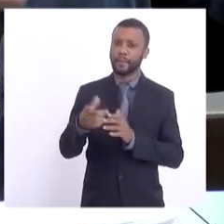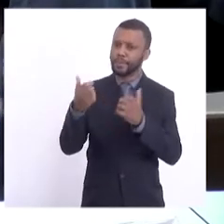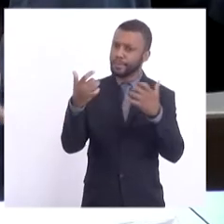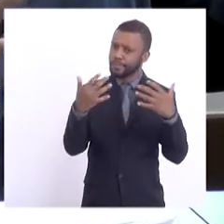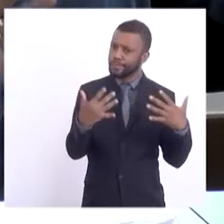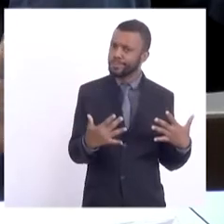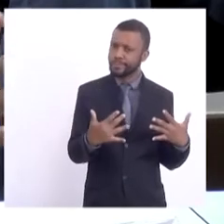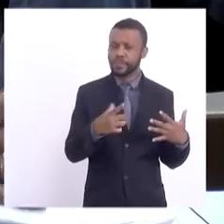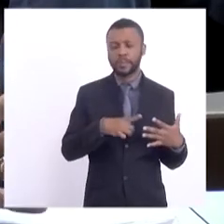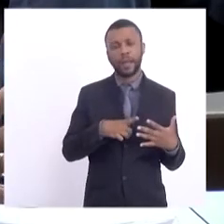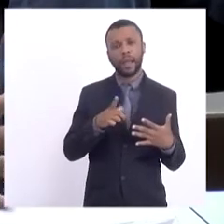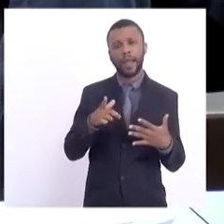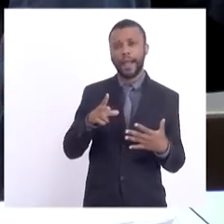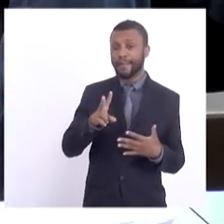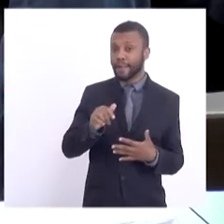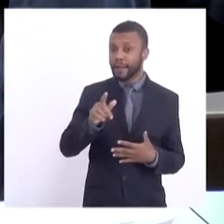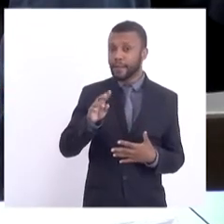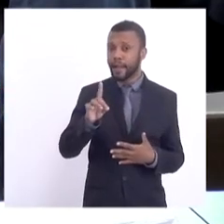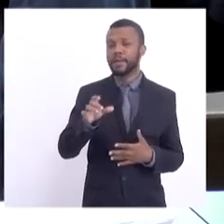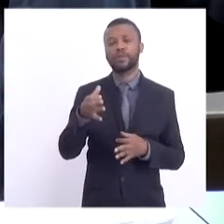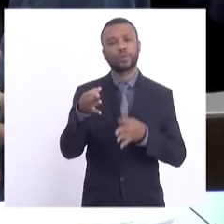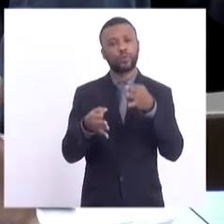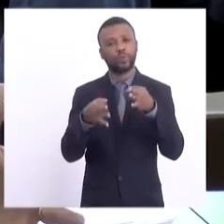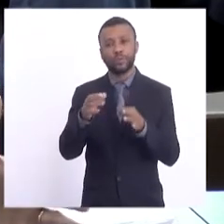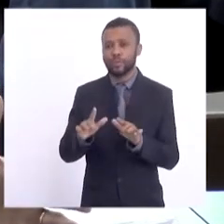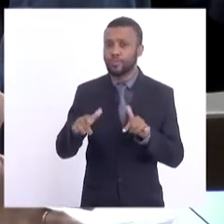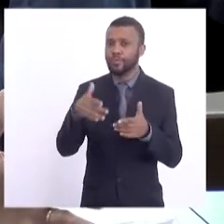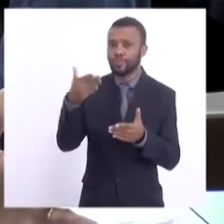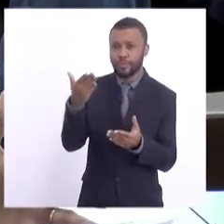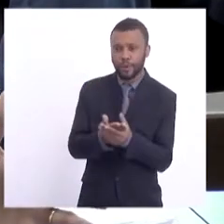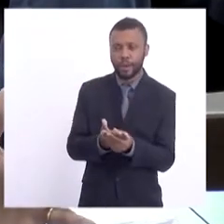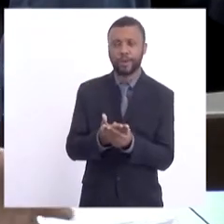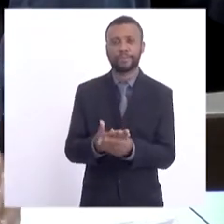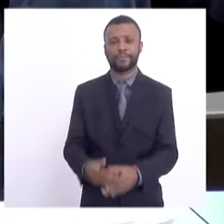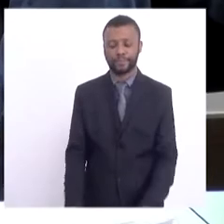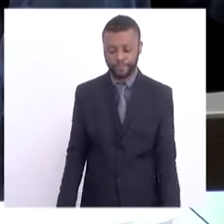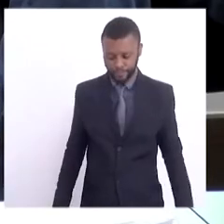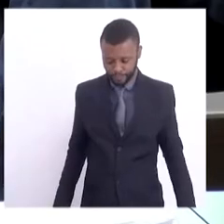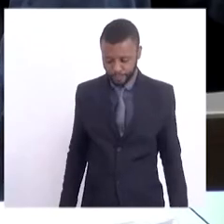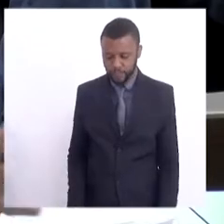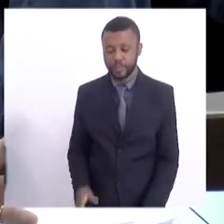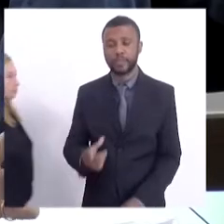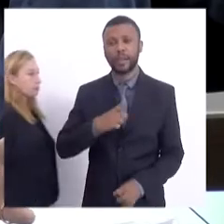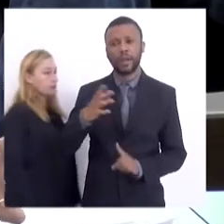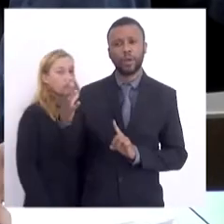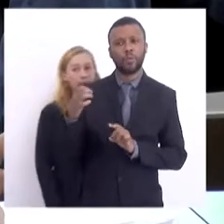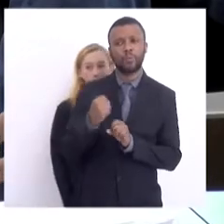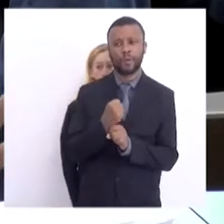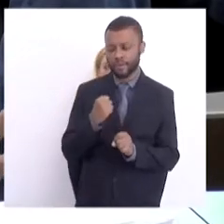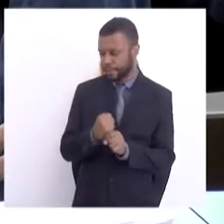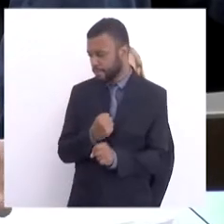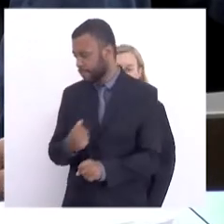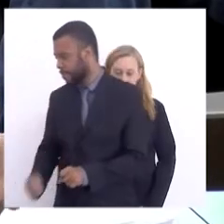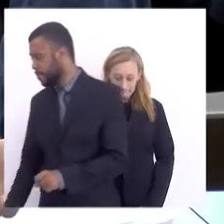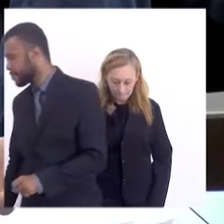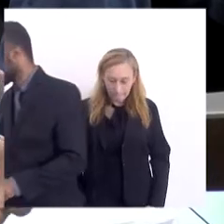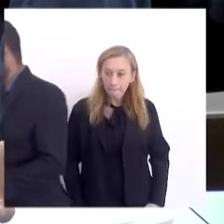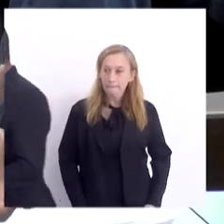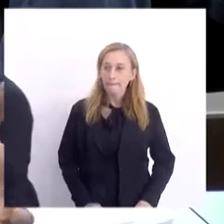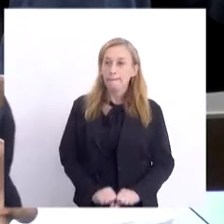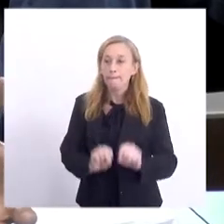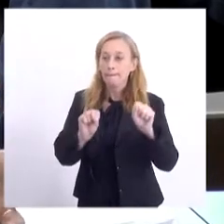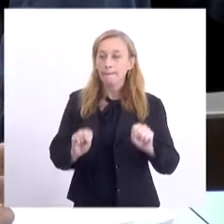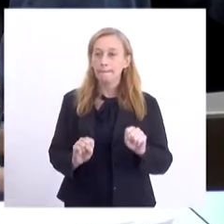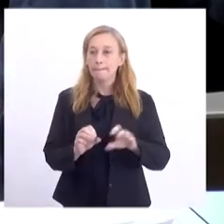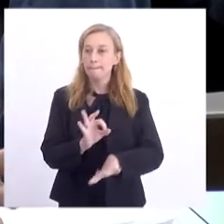pronunciar sobre a validade jurídica de algum lado poh Advento do pacto é esse sistema ele não se alteram em nosso sistema com